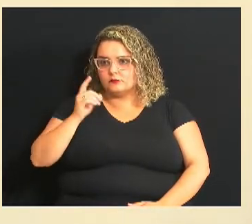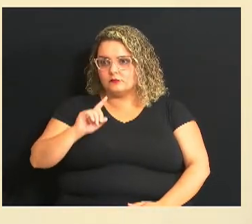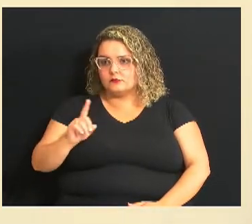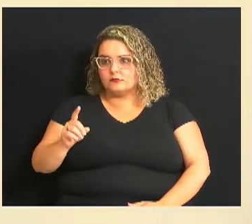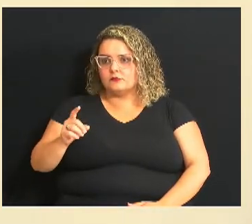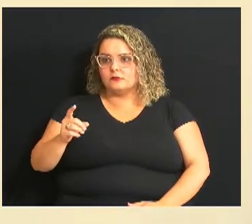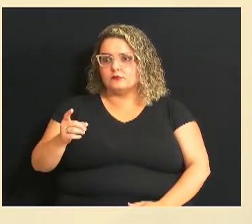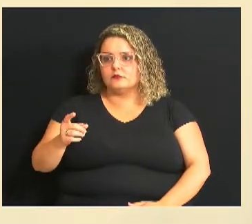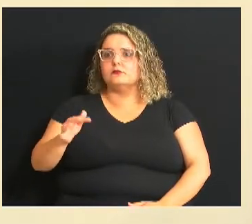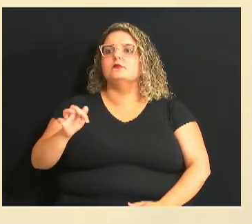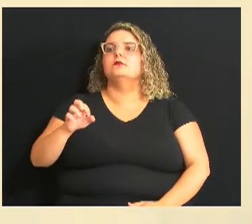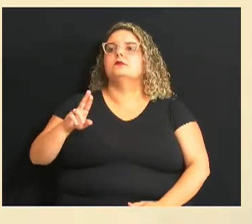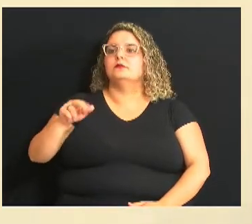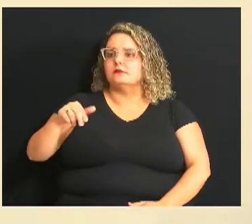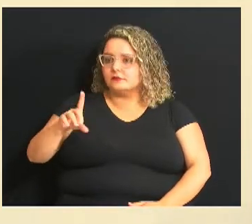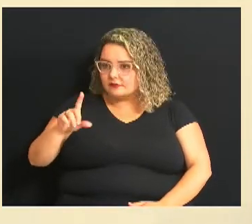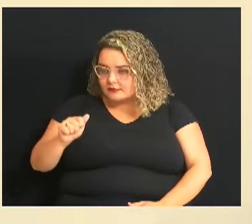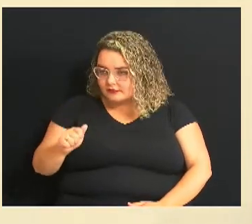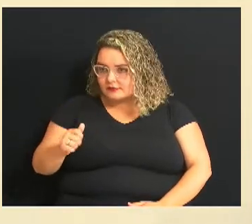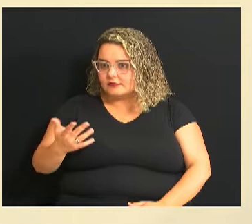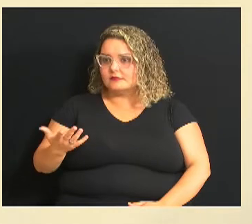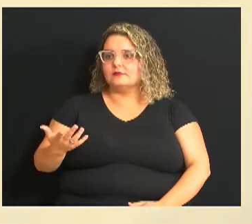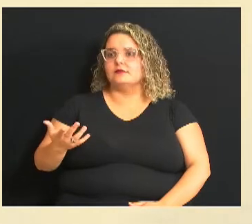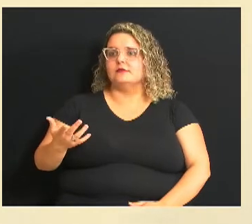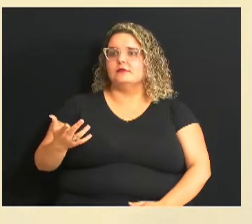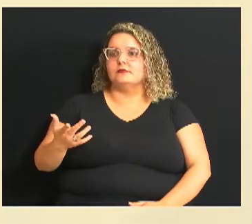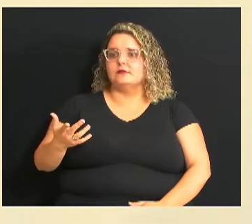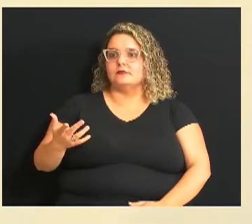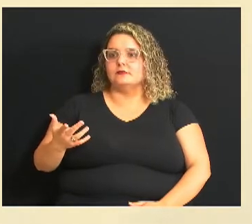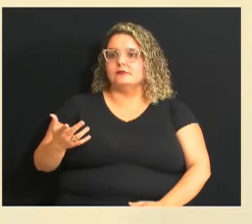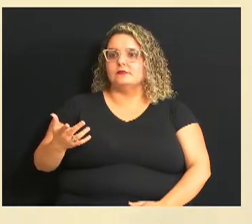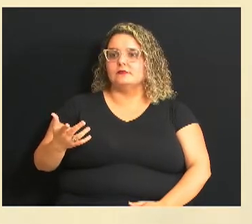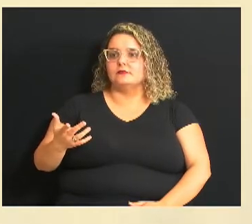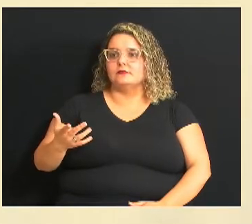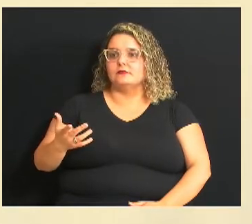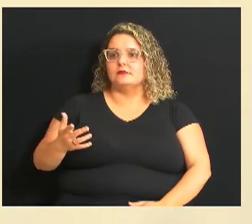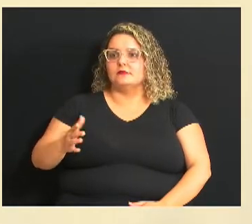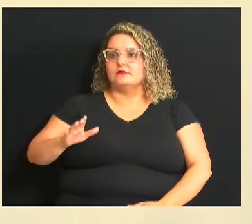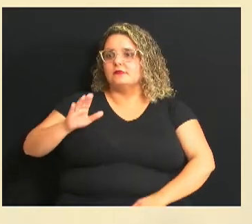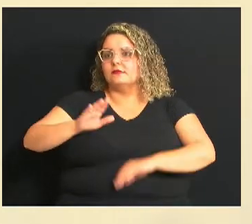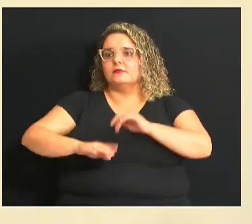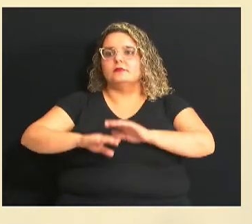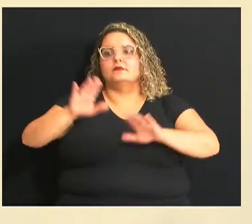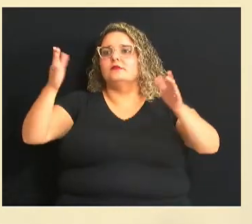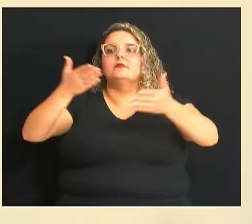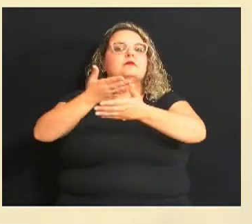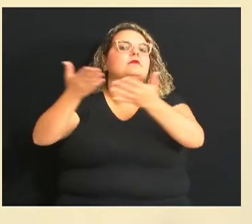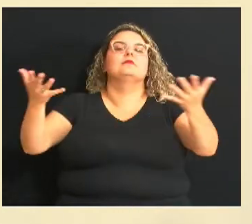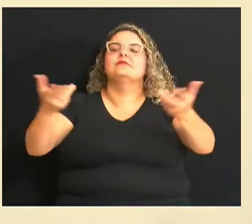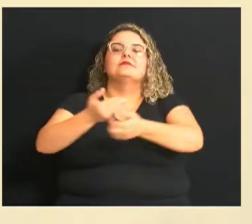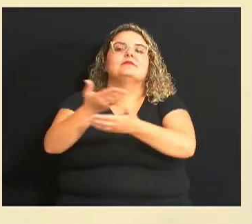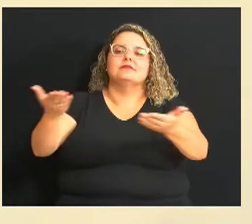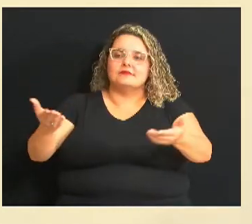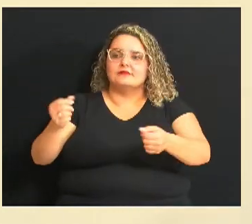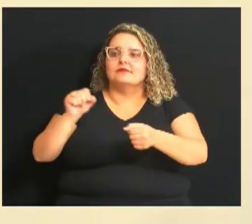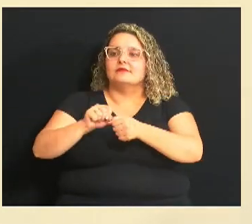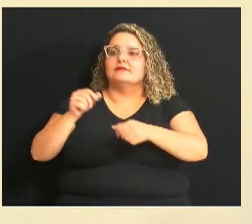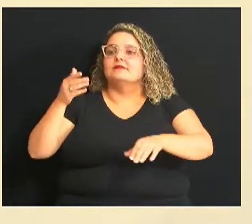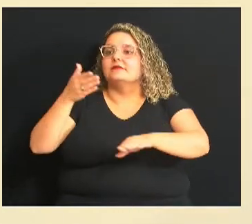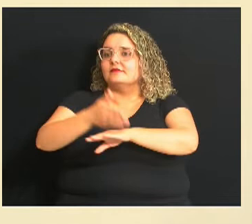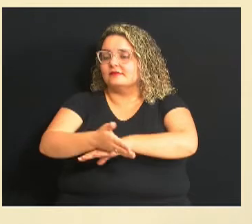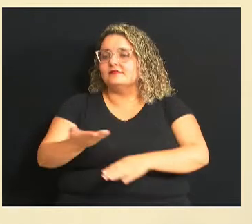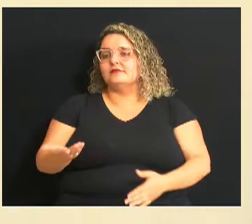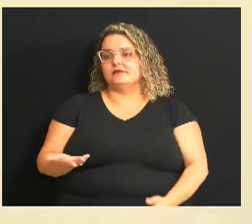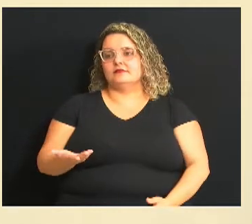a Fernanda, né? O pessoal já está levantando a mão lá. Vocês aí, todos vocês fizeram parte.